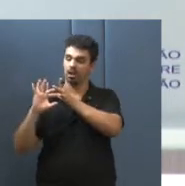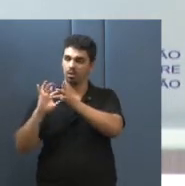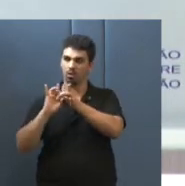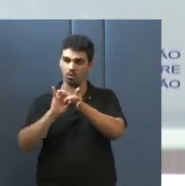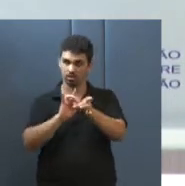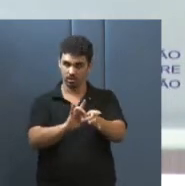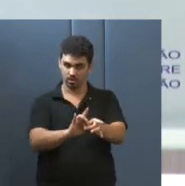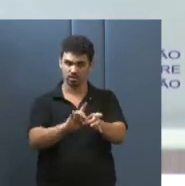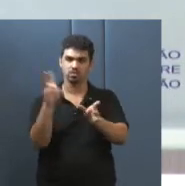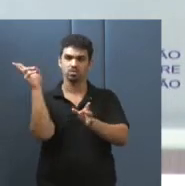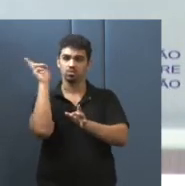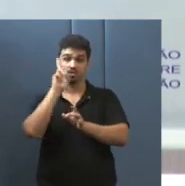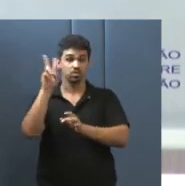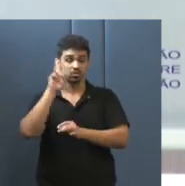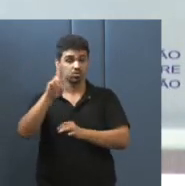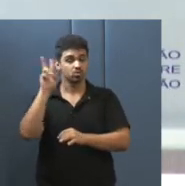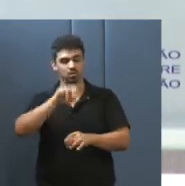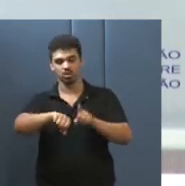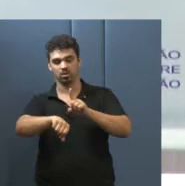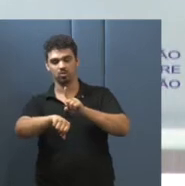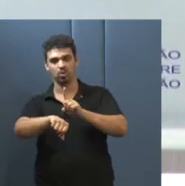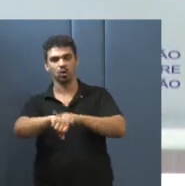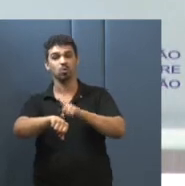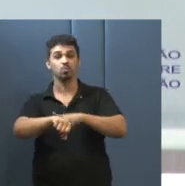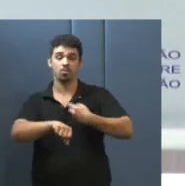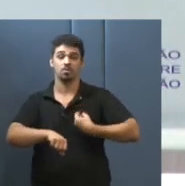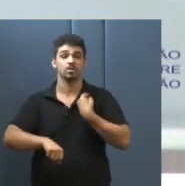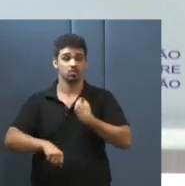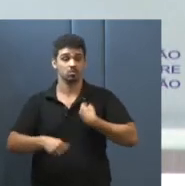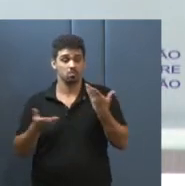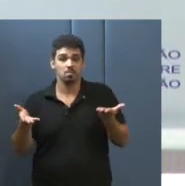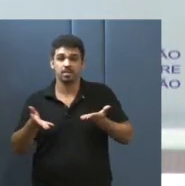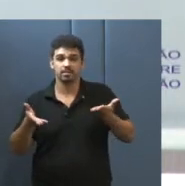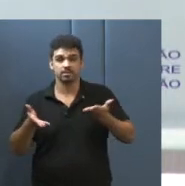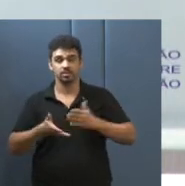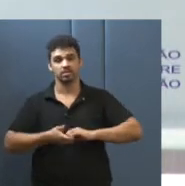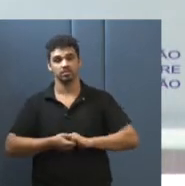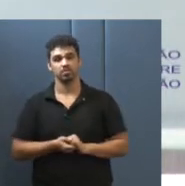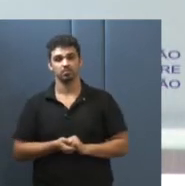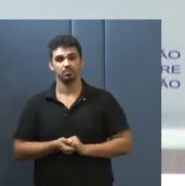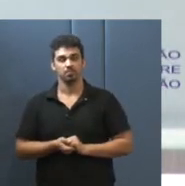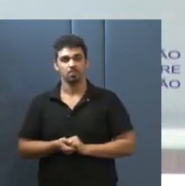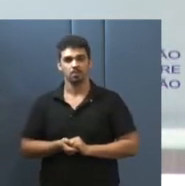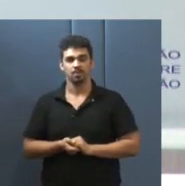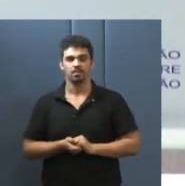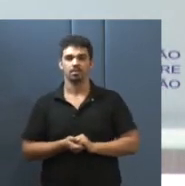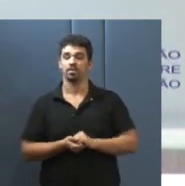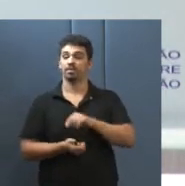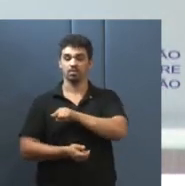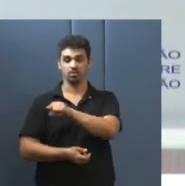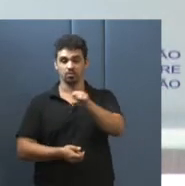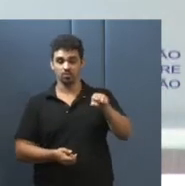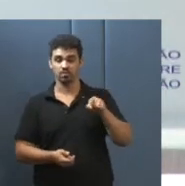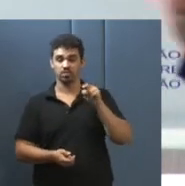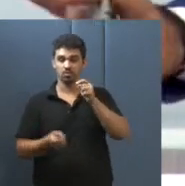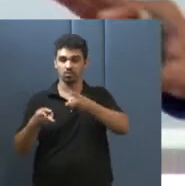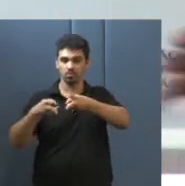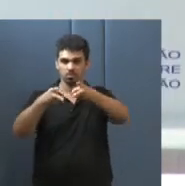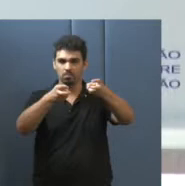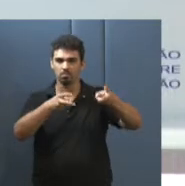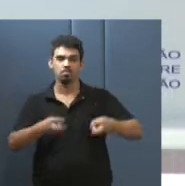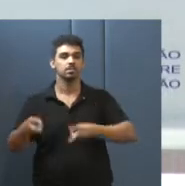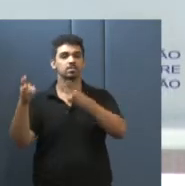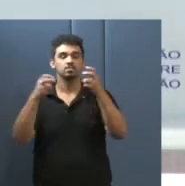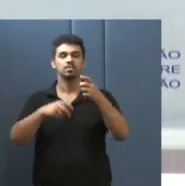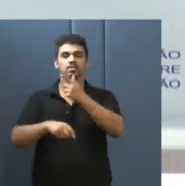histórico também no momento presente, e vocês verão que são outros fatores que